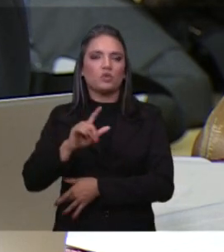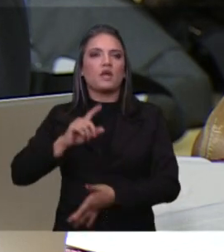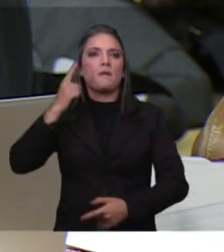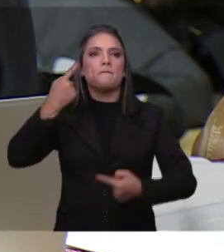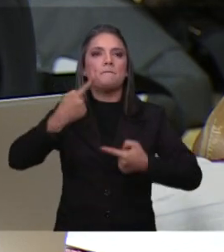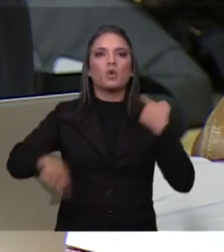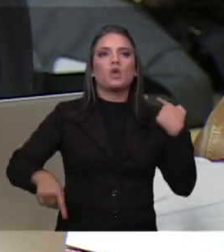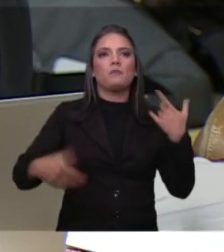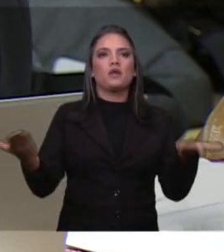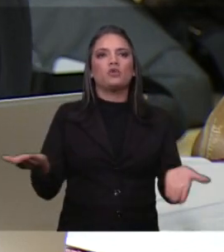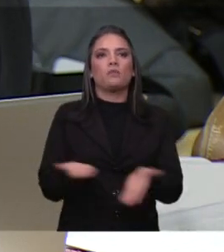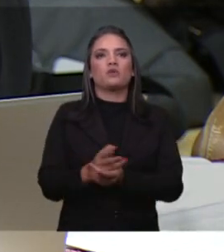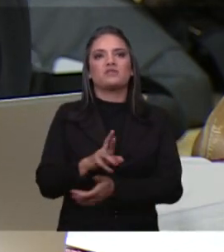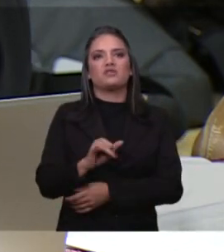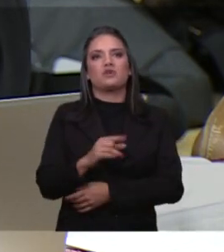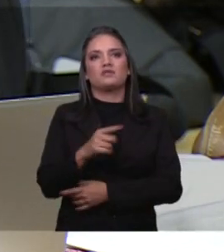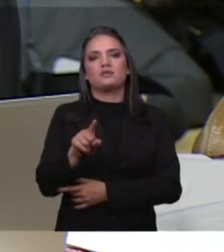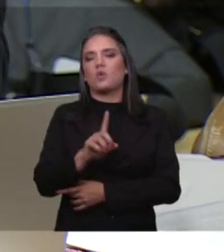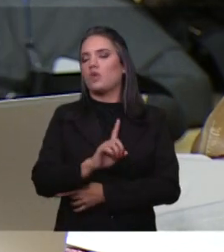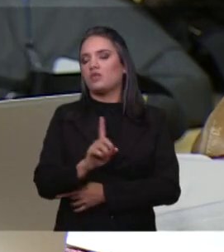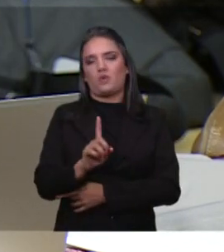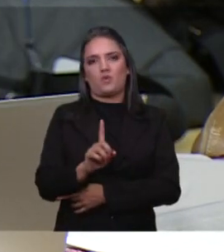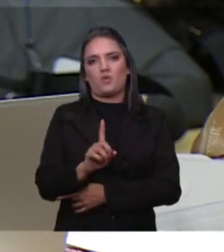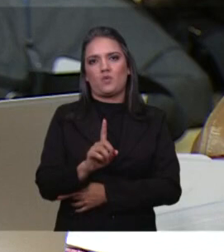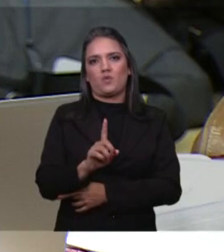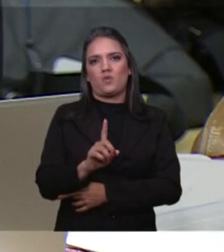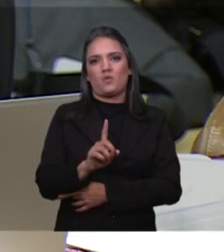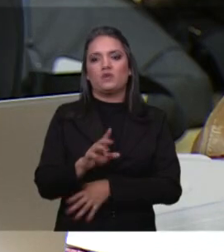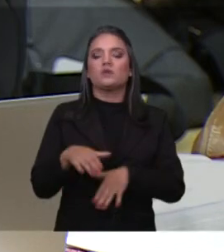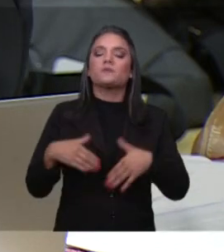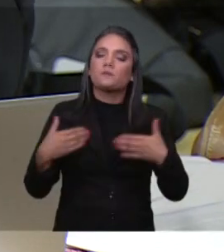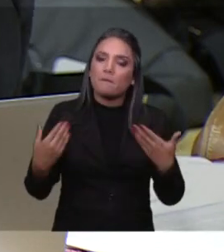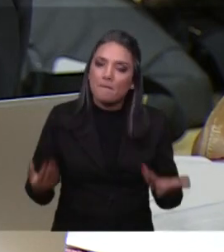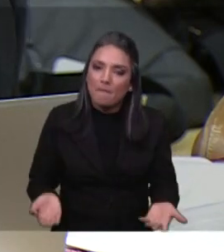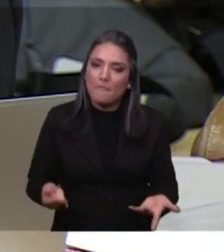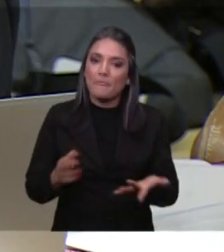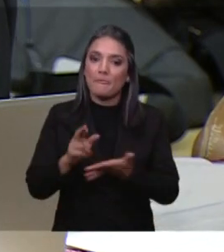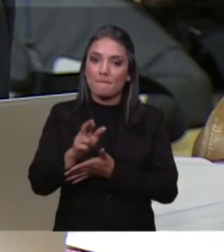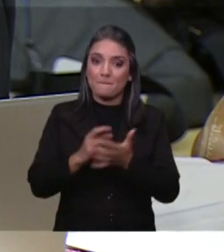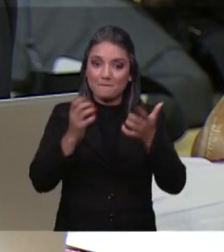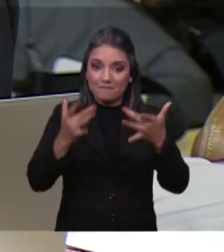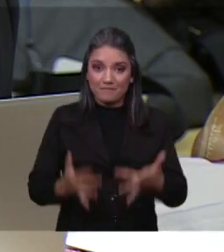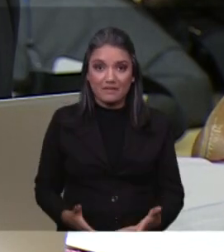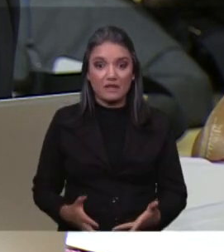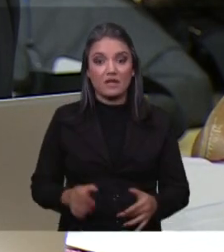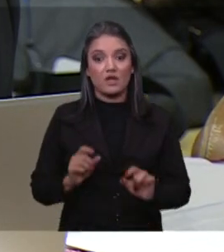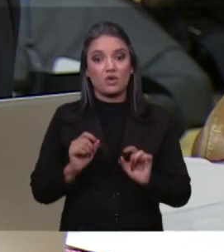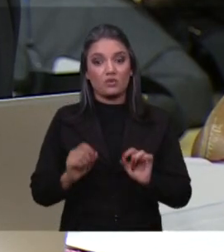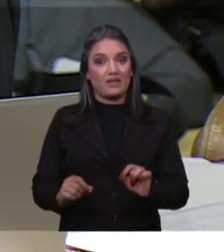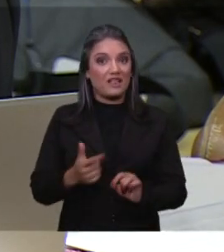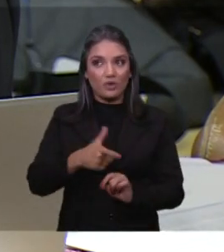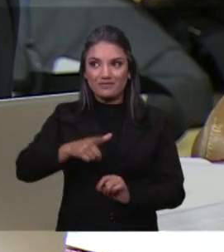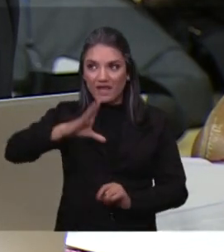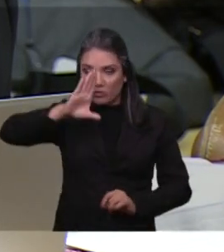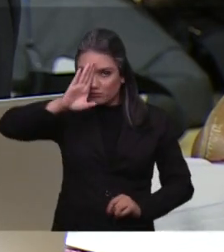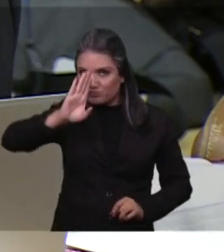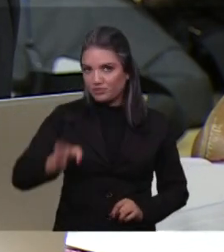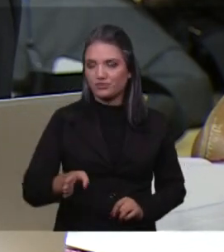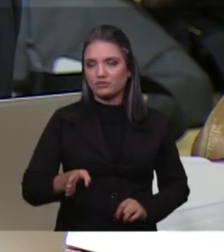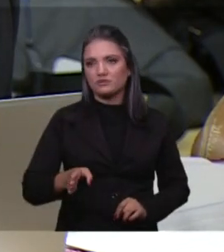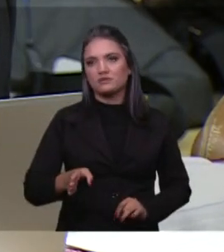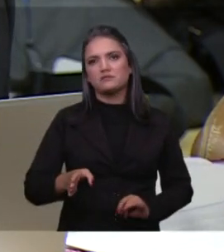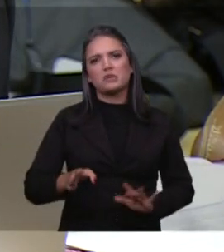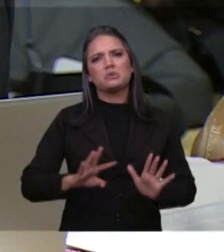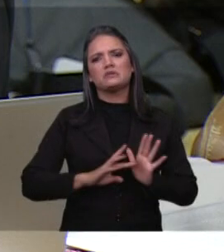rescisória. Ao falar e constar isso, que o relator esclarece que automaticamente não se aplica, o que